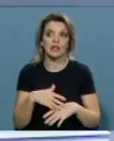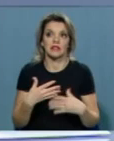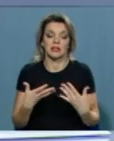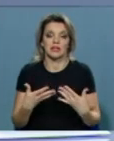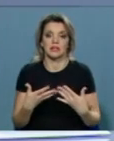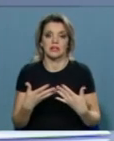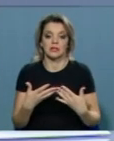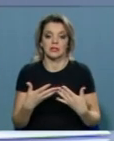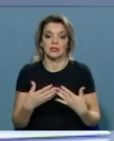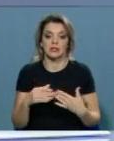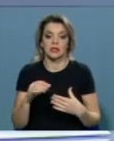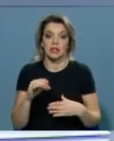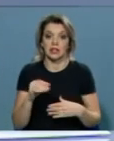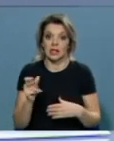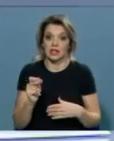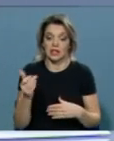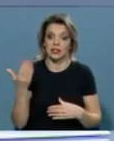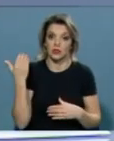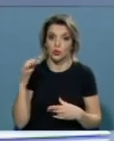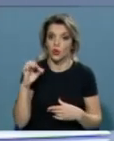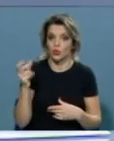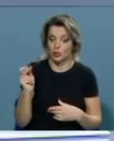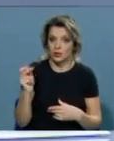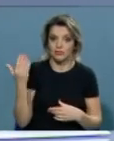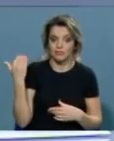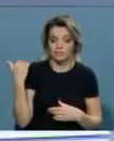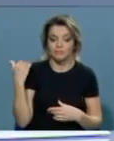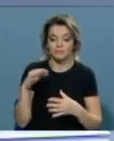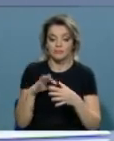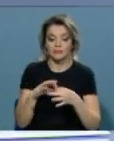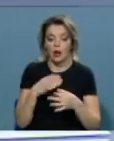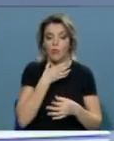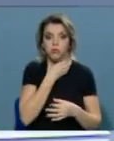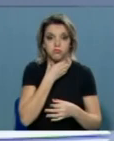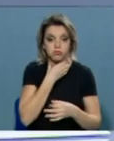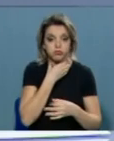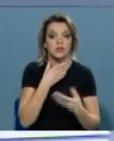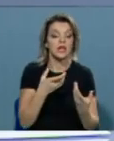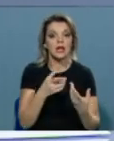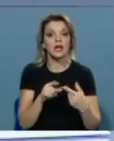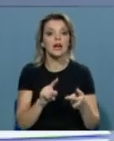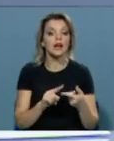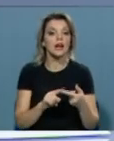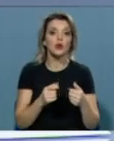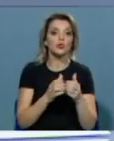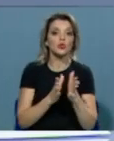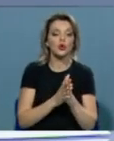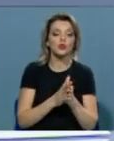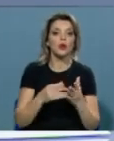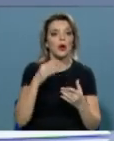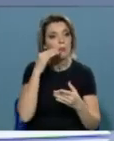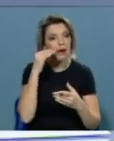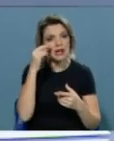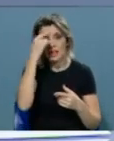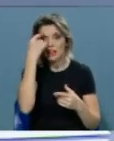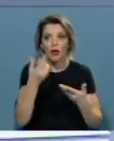no cnis a dez anos atrás há oito anos atrás não anterior na grande que da chamada grande desfile na sarah é que os bancos vão se por todos a mastigar